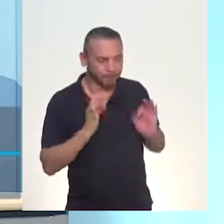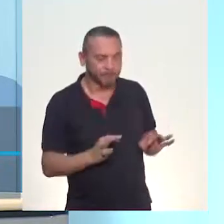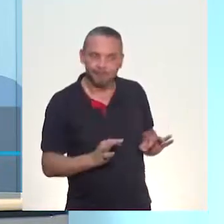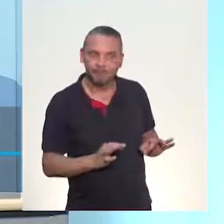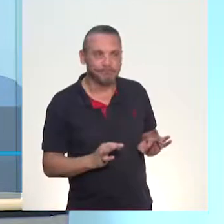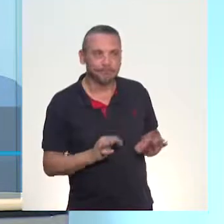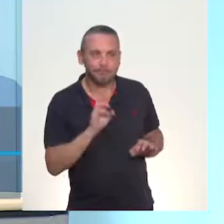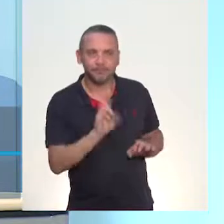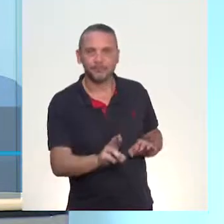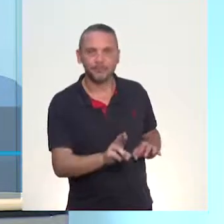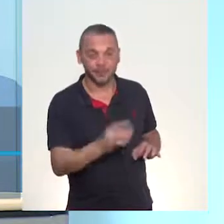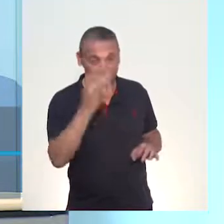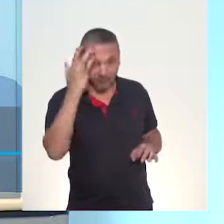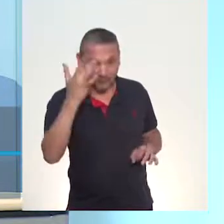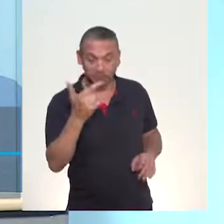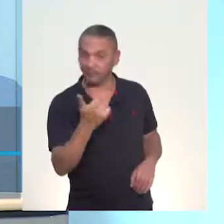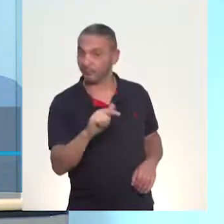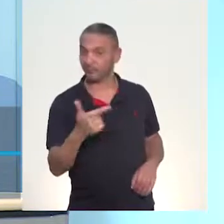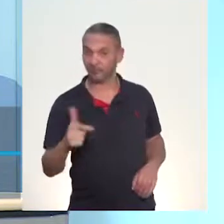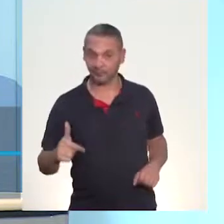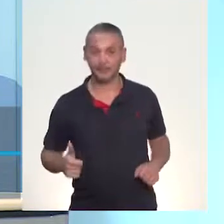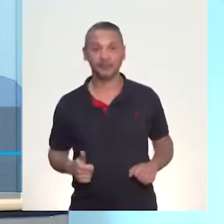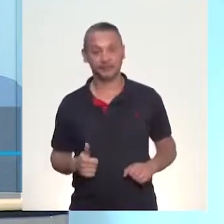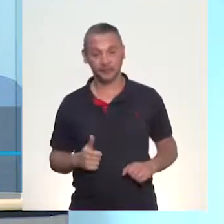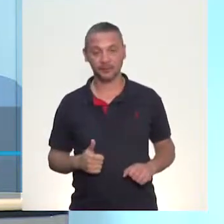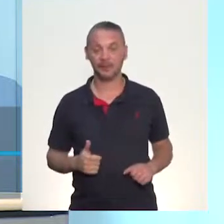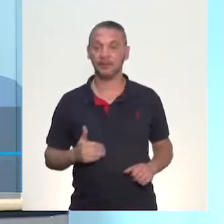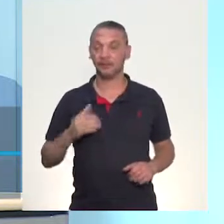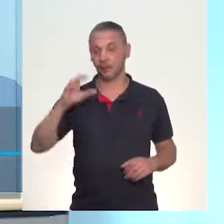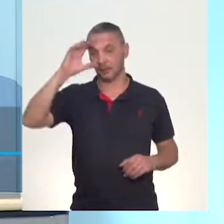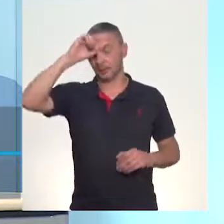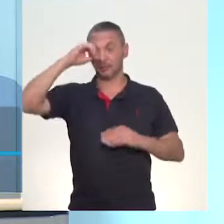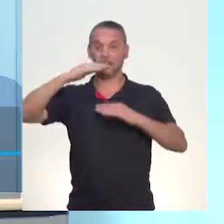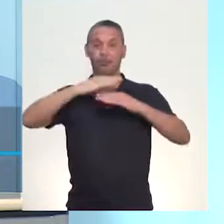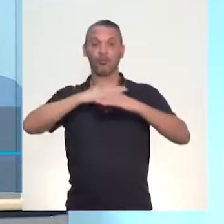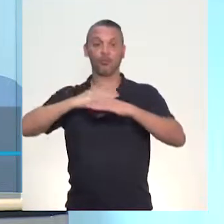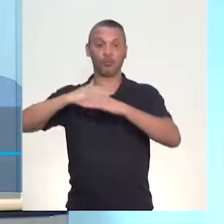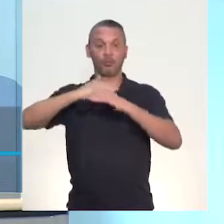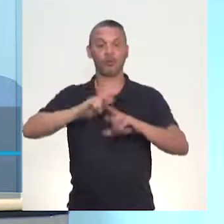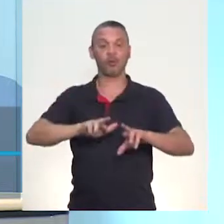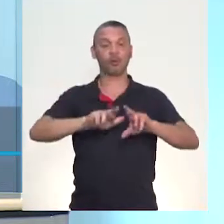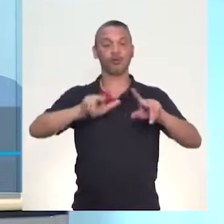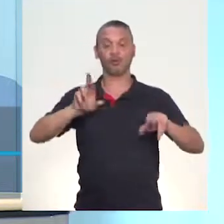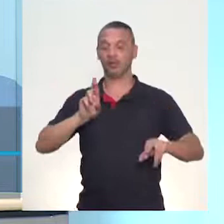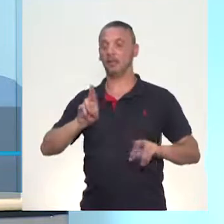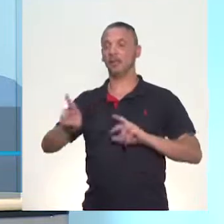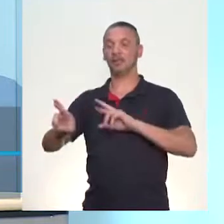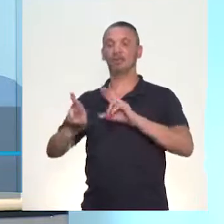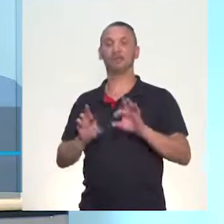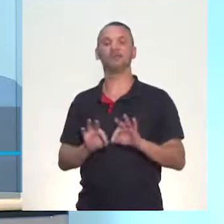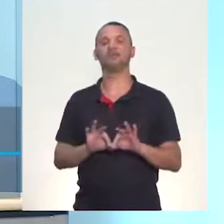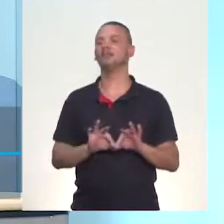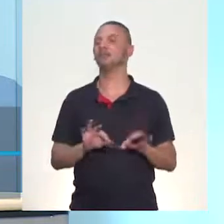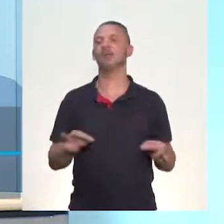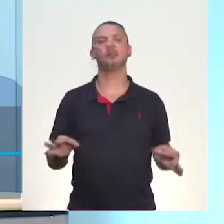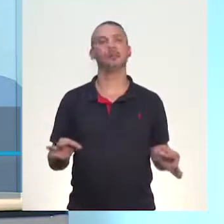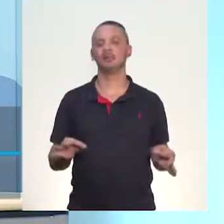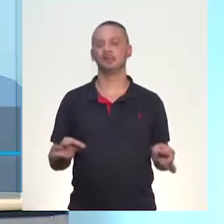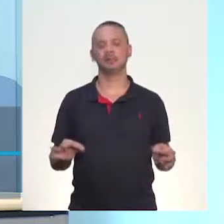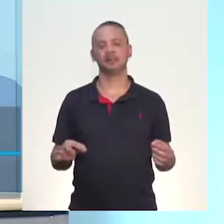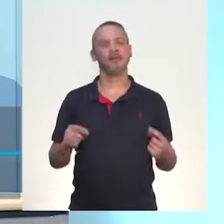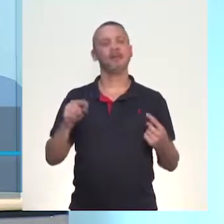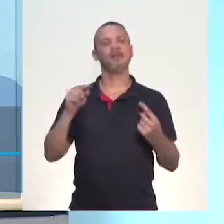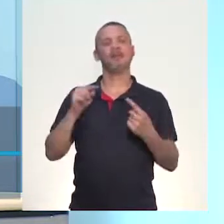com respostas fáceis. Já o senso comum é o contrário, as respostas simples do senso comum já